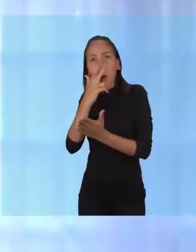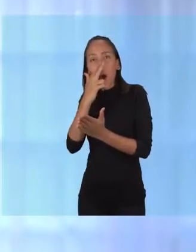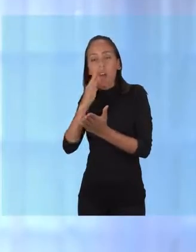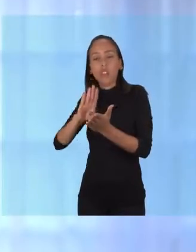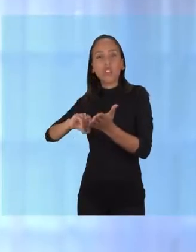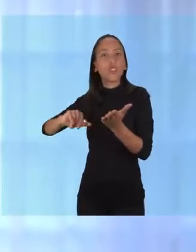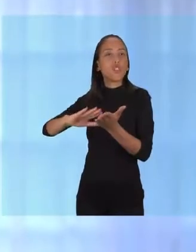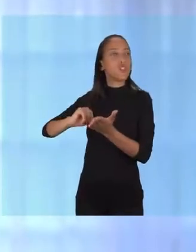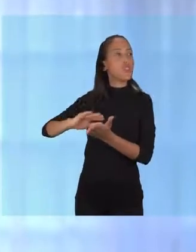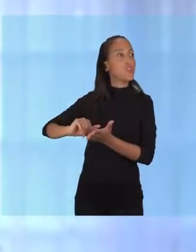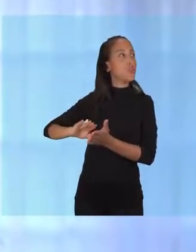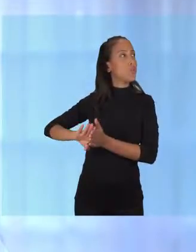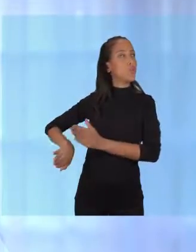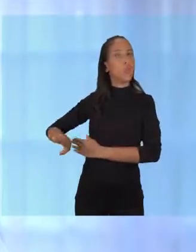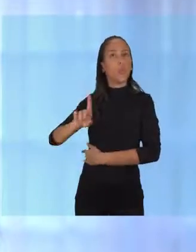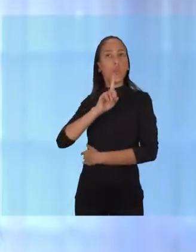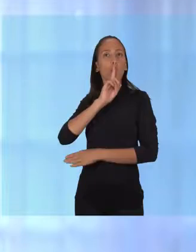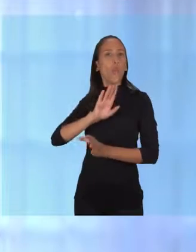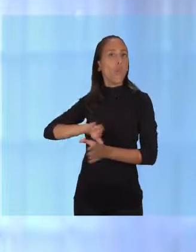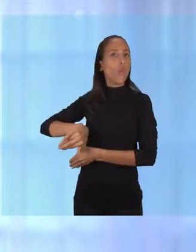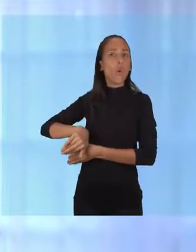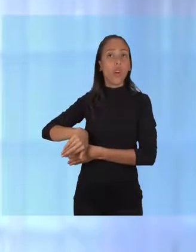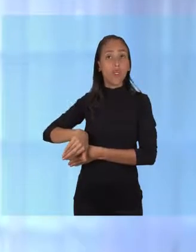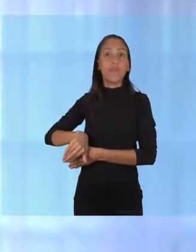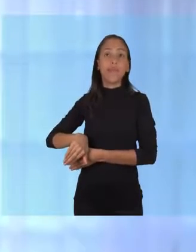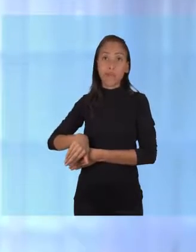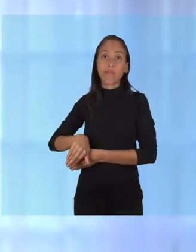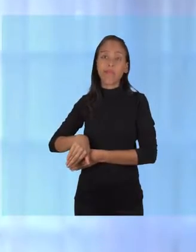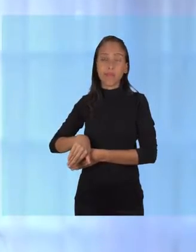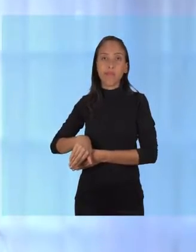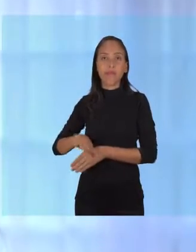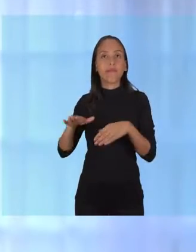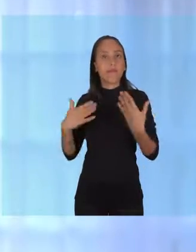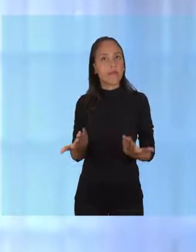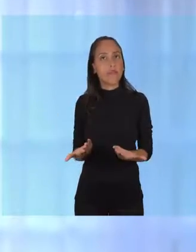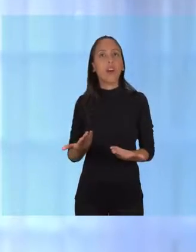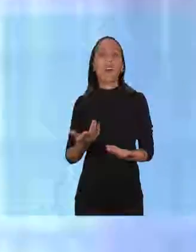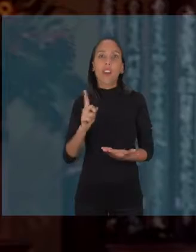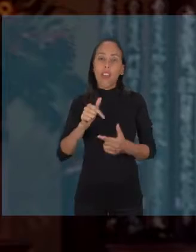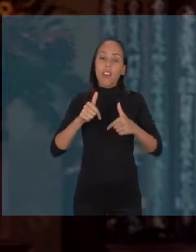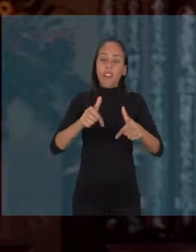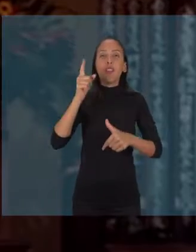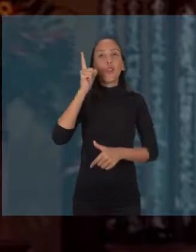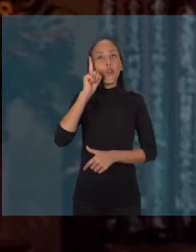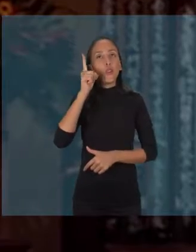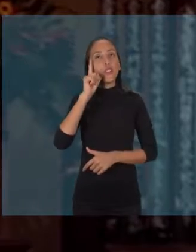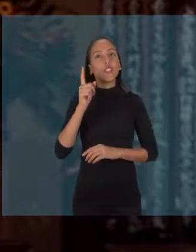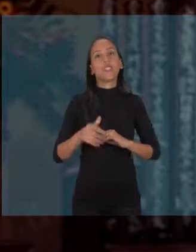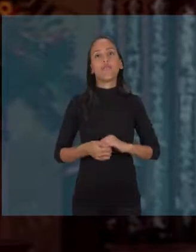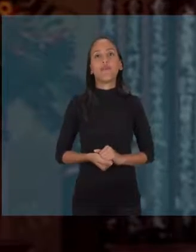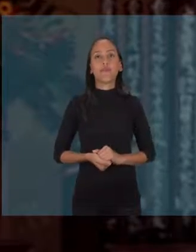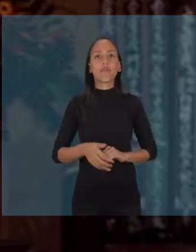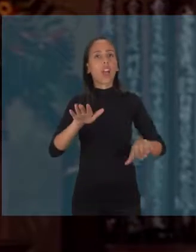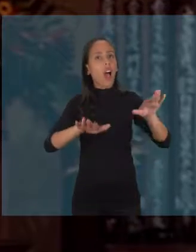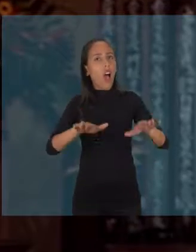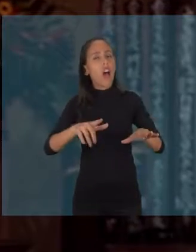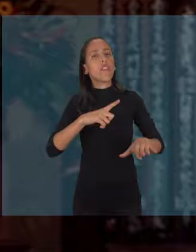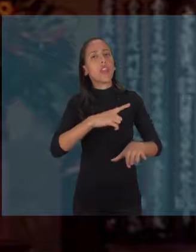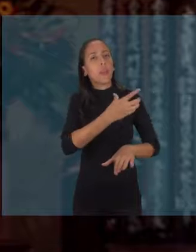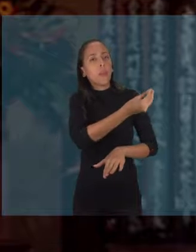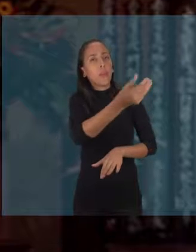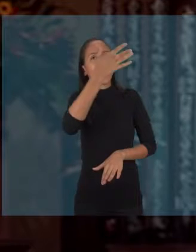foi silenciada nos textos. Então, é uma contrapartida diária. Às vezes vem muitas pessoas